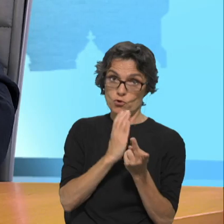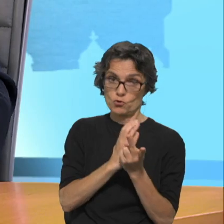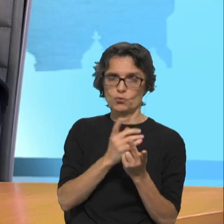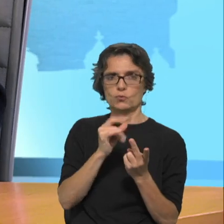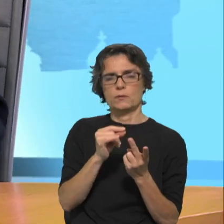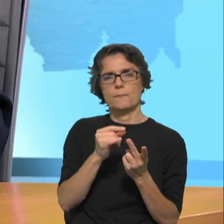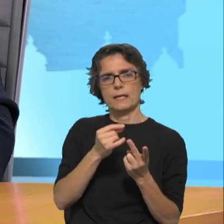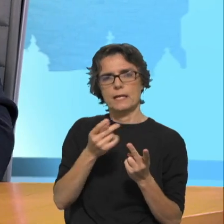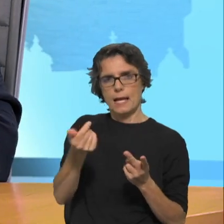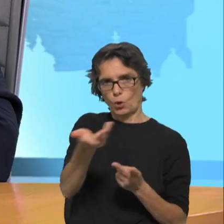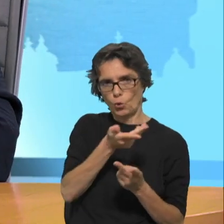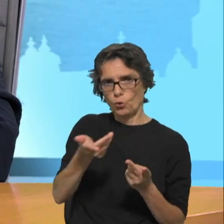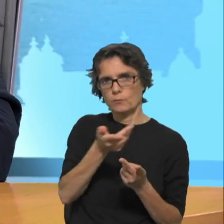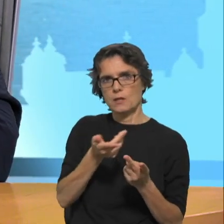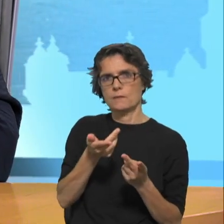especialidades, economia